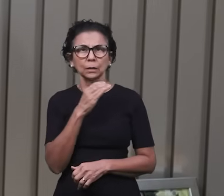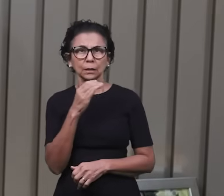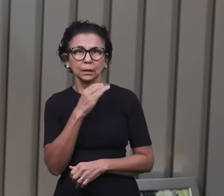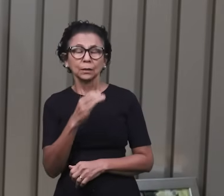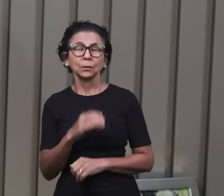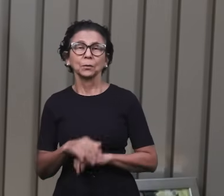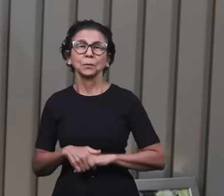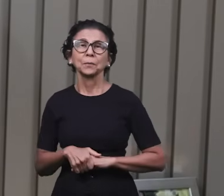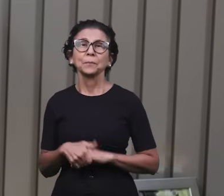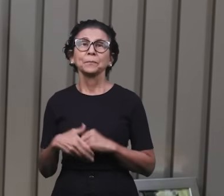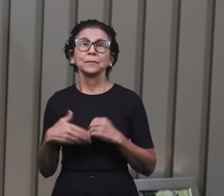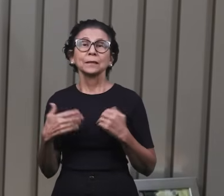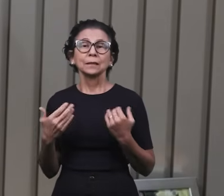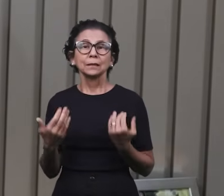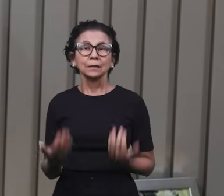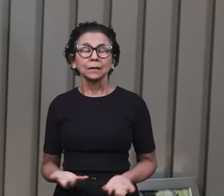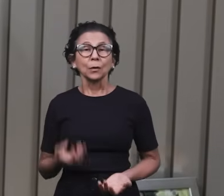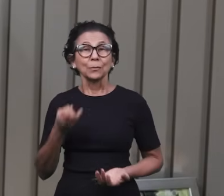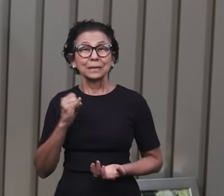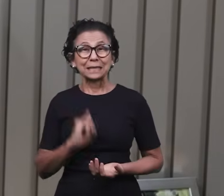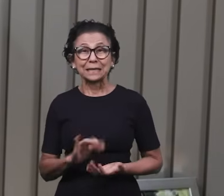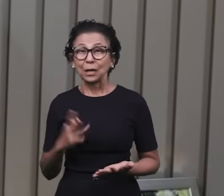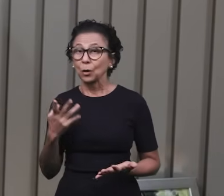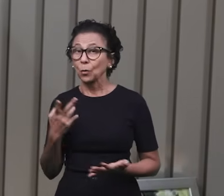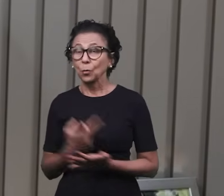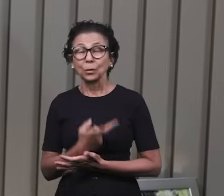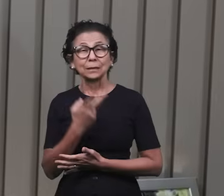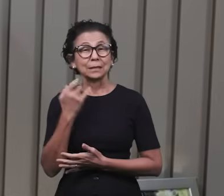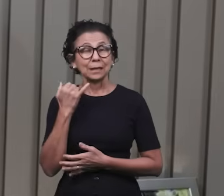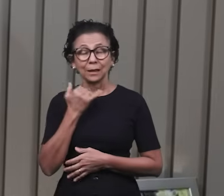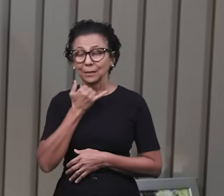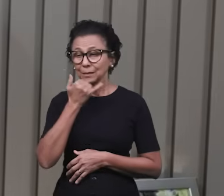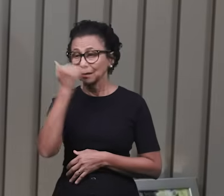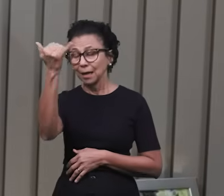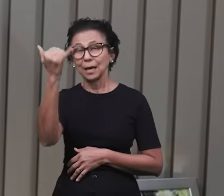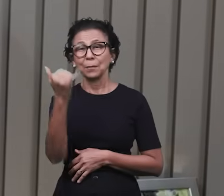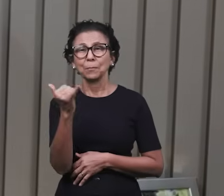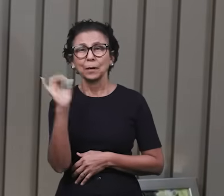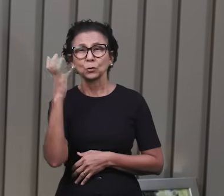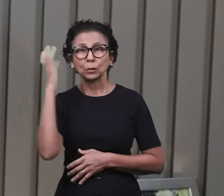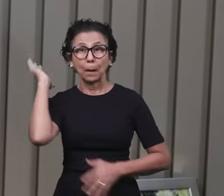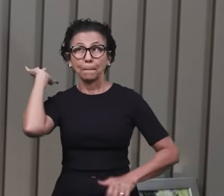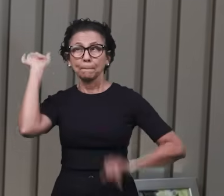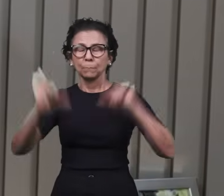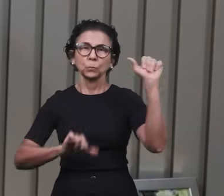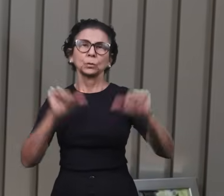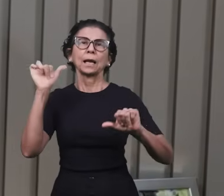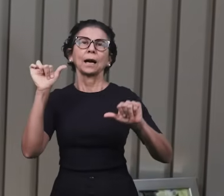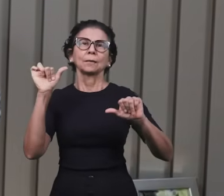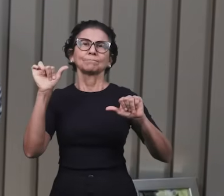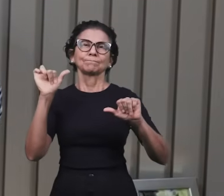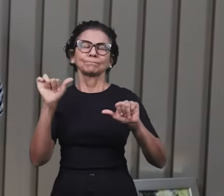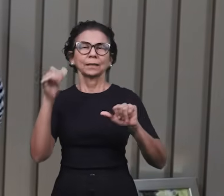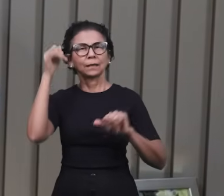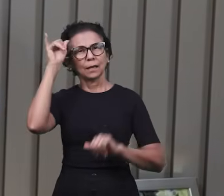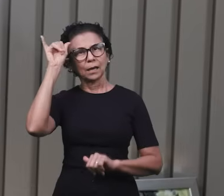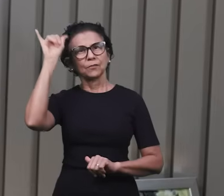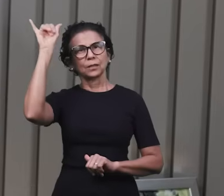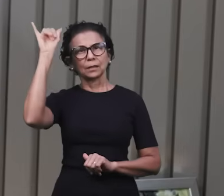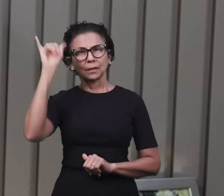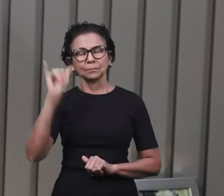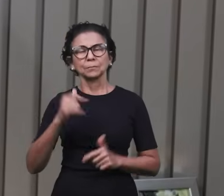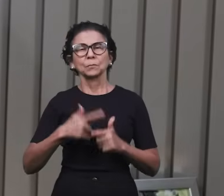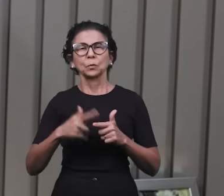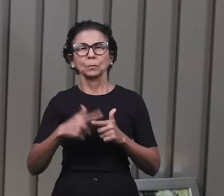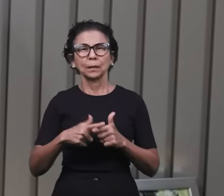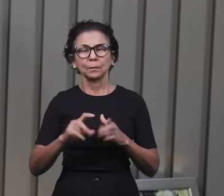melhor e mais rapidamente os eventos extremos que podem trazer prejuízos aos cultivos de inverno. A